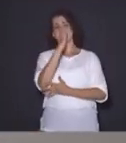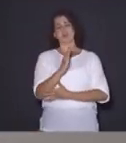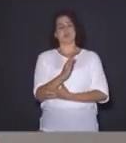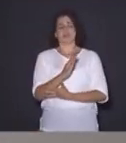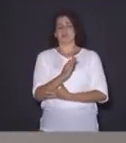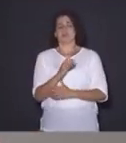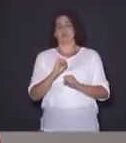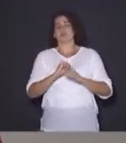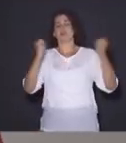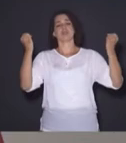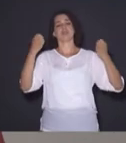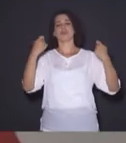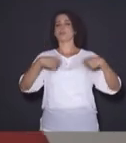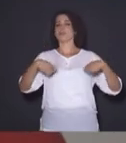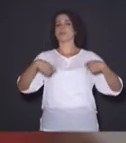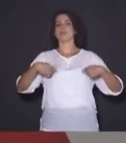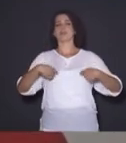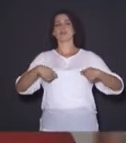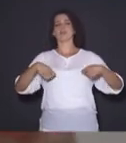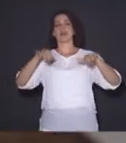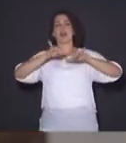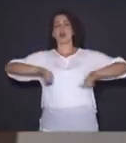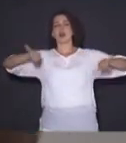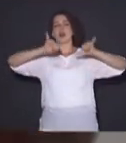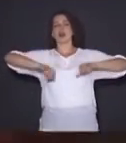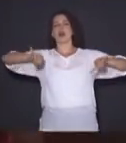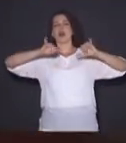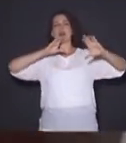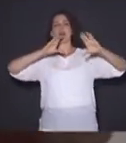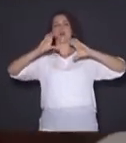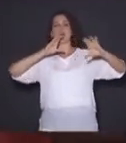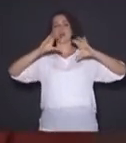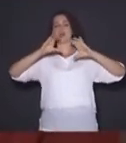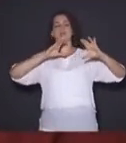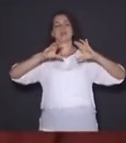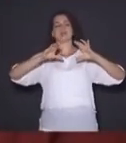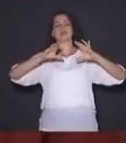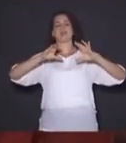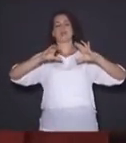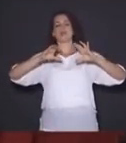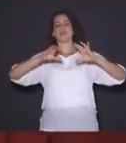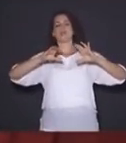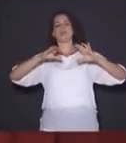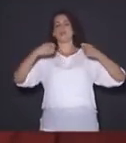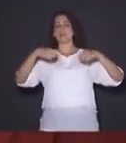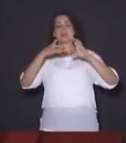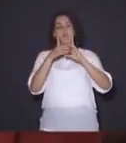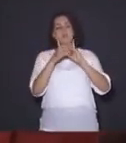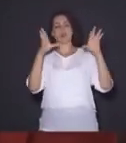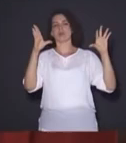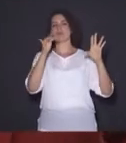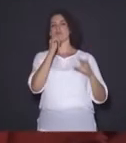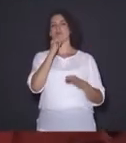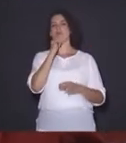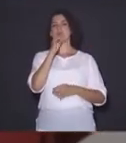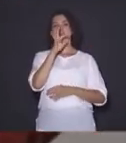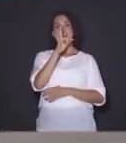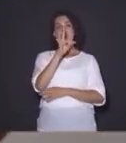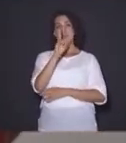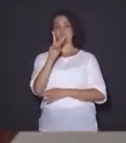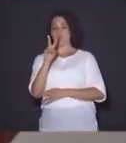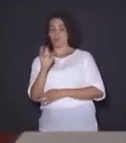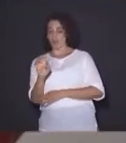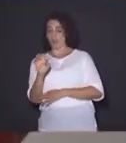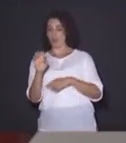os meios de comunicação de massa e fazer como uma tv como essa tv possa transmitir o campeonato brasileiro